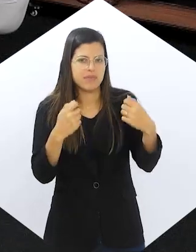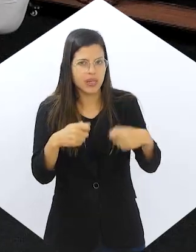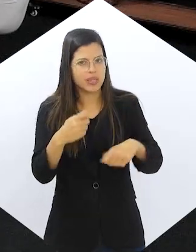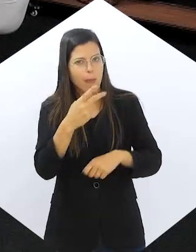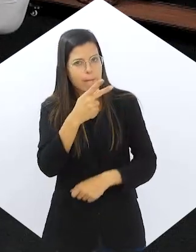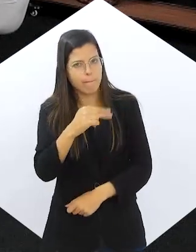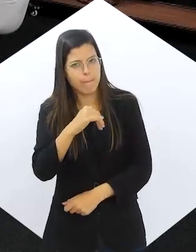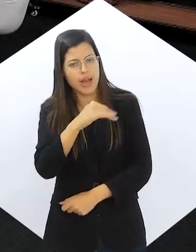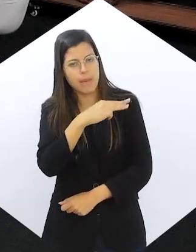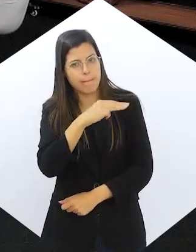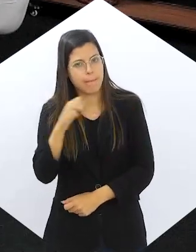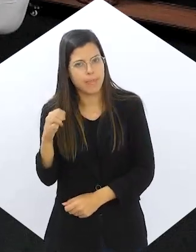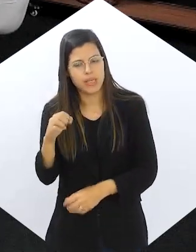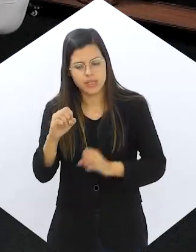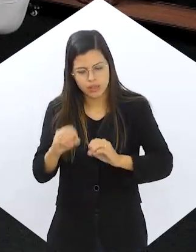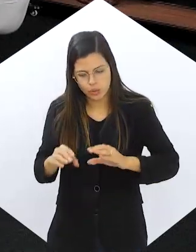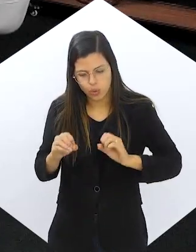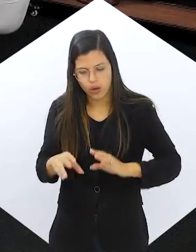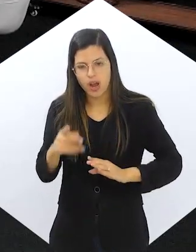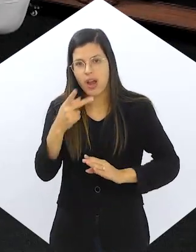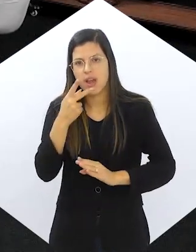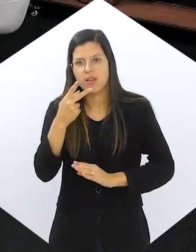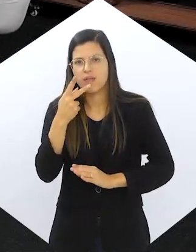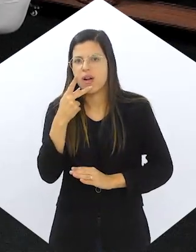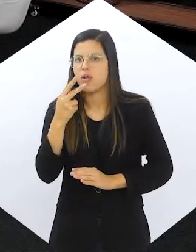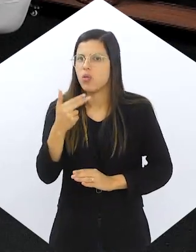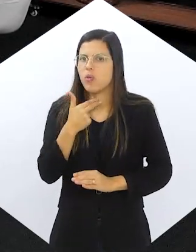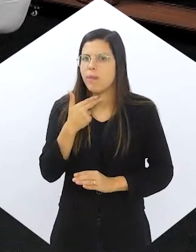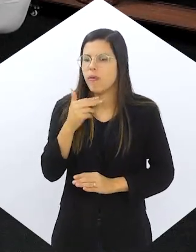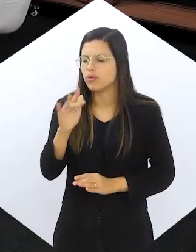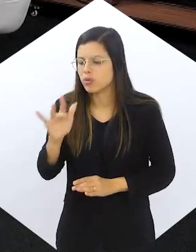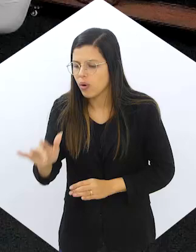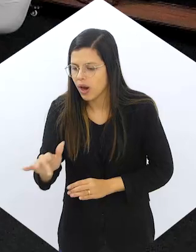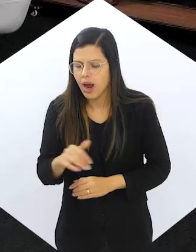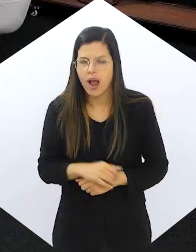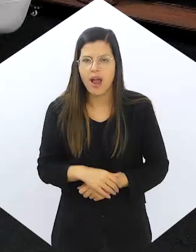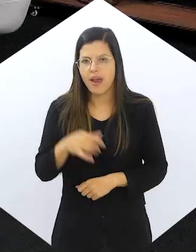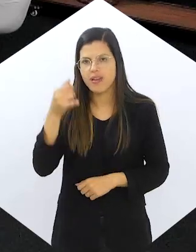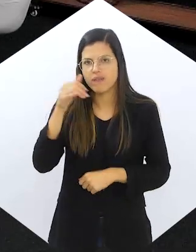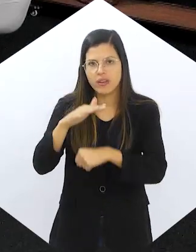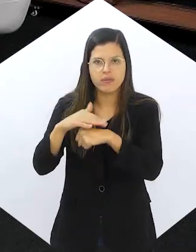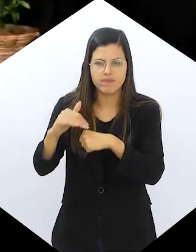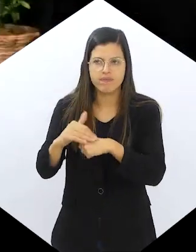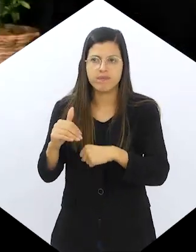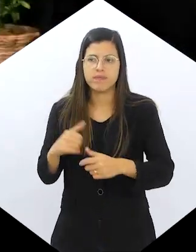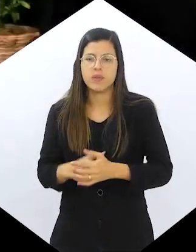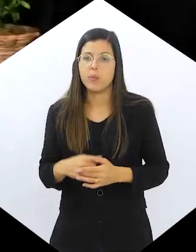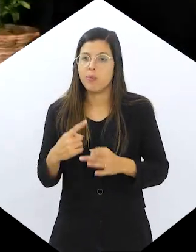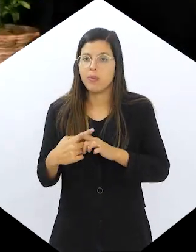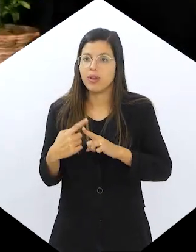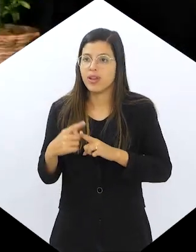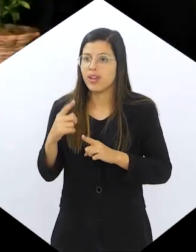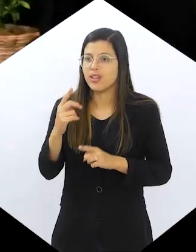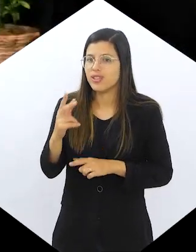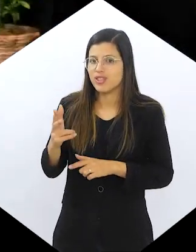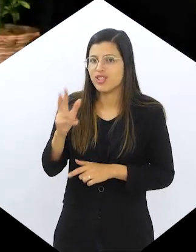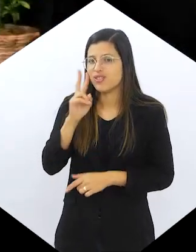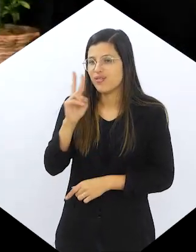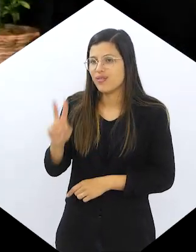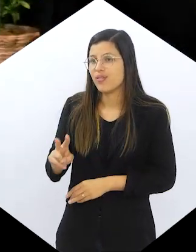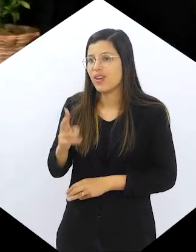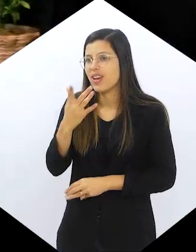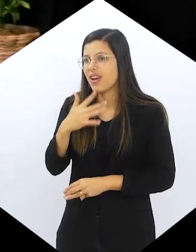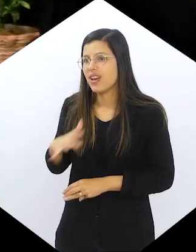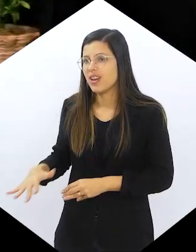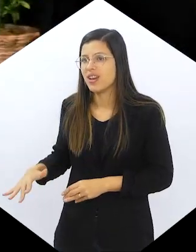Educar, mostrar, não pode falar agora, não mexe. Até porque A gente vê realmente muita criança que às